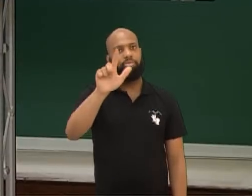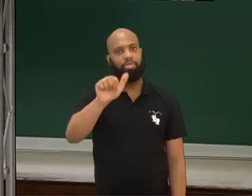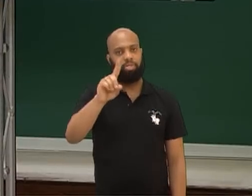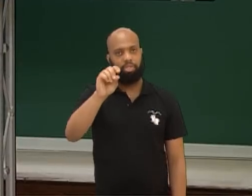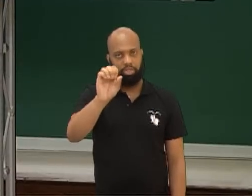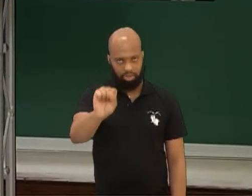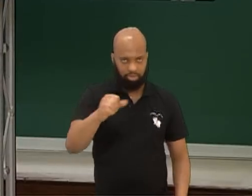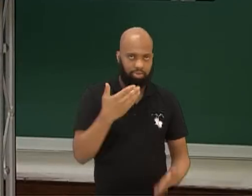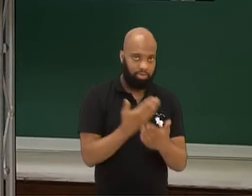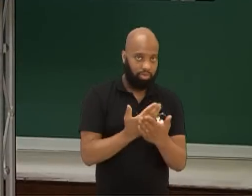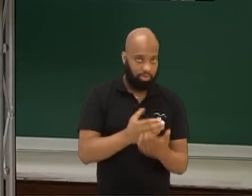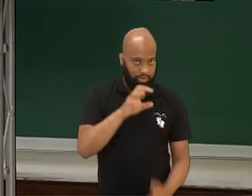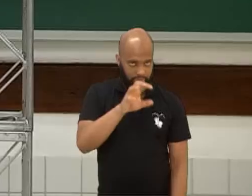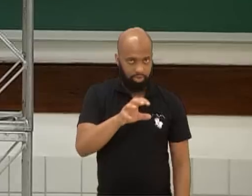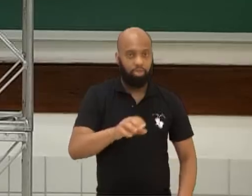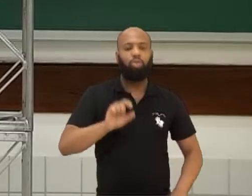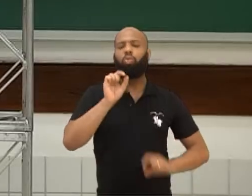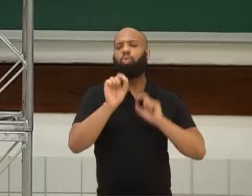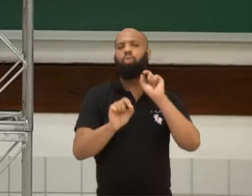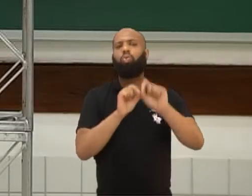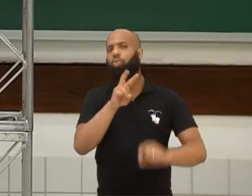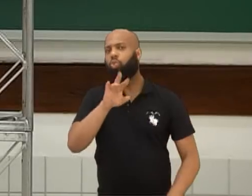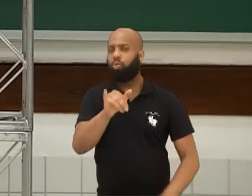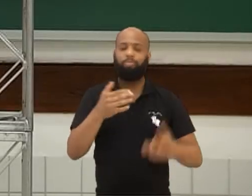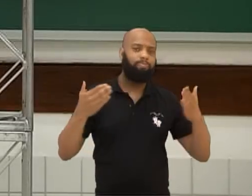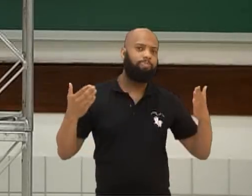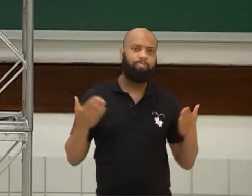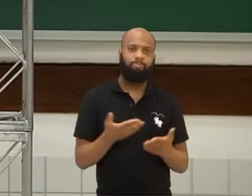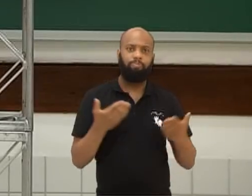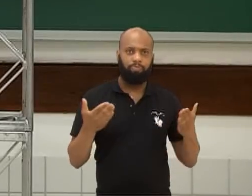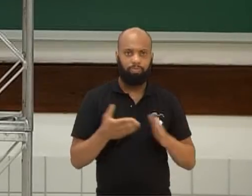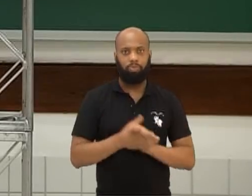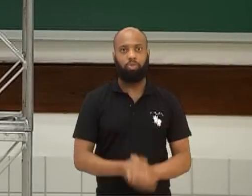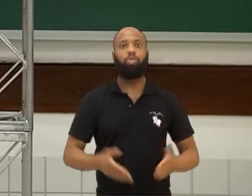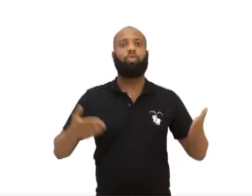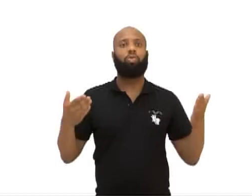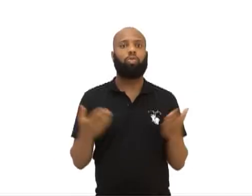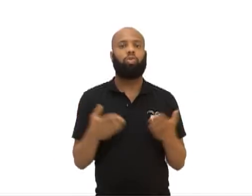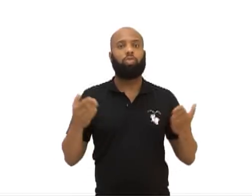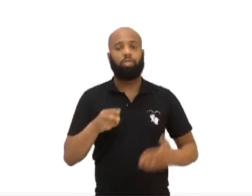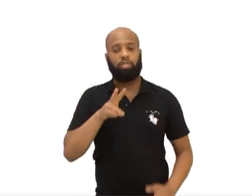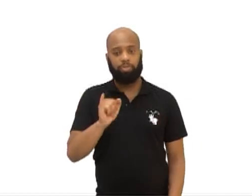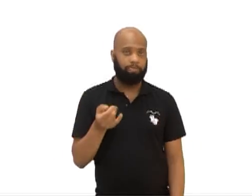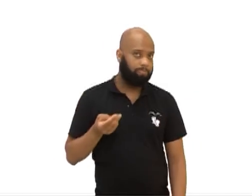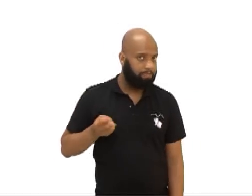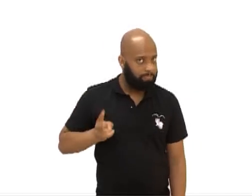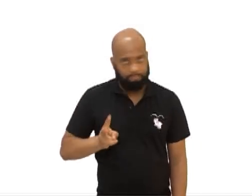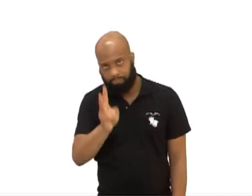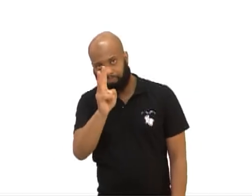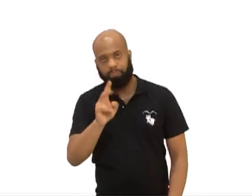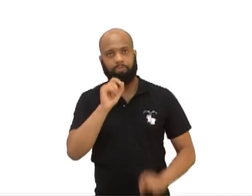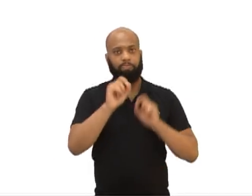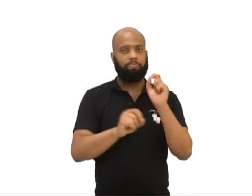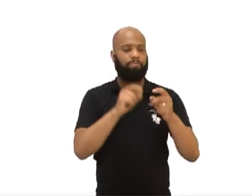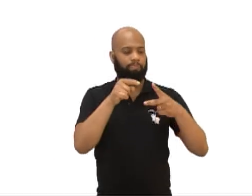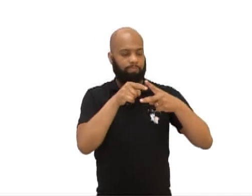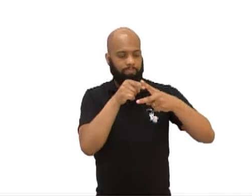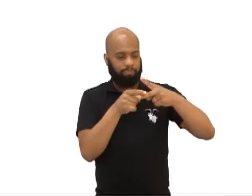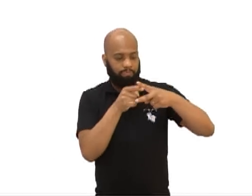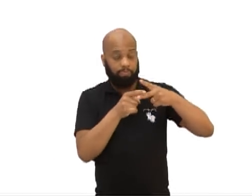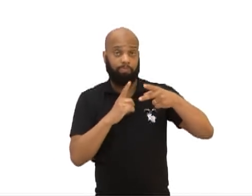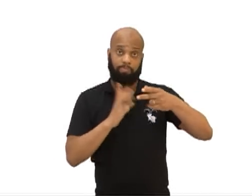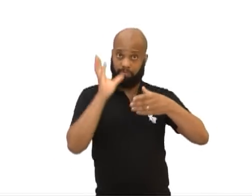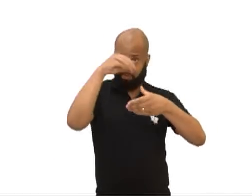aula anterior. O que nós vamos estudar hoje? Hoje nós vamos dar continuidade aos ângulos